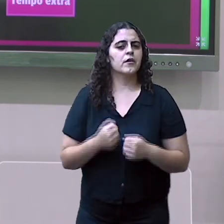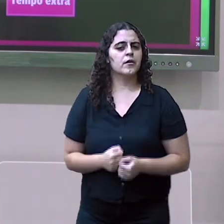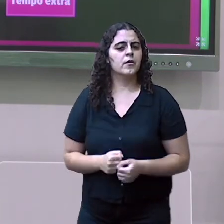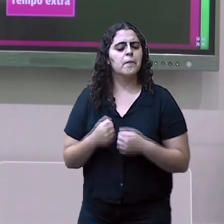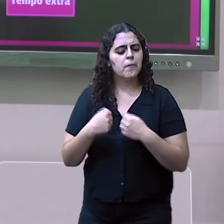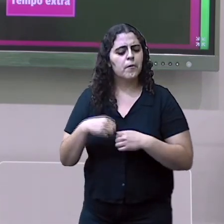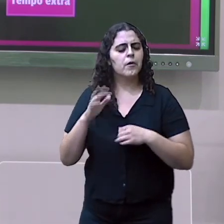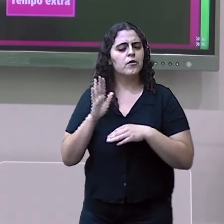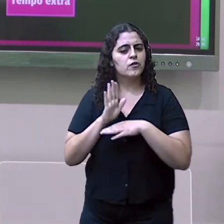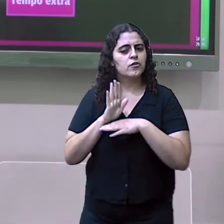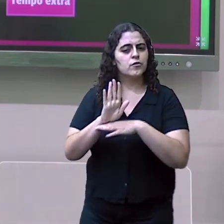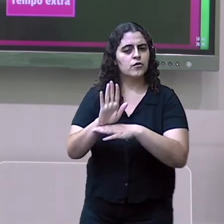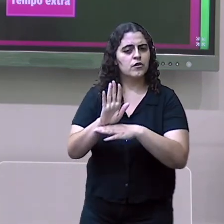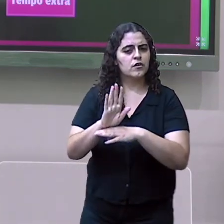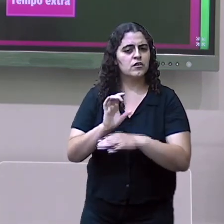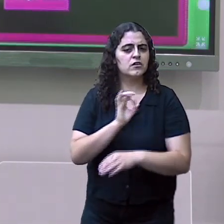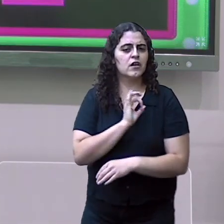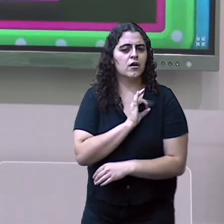meus medos?